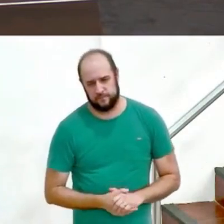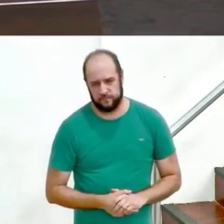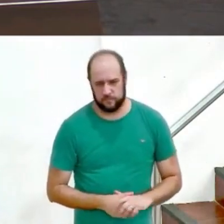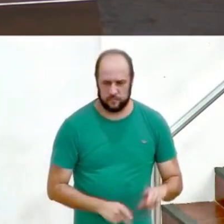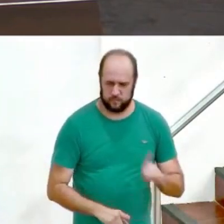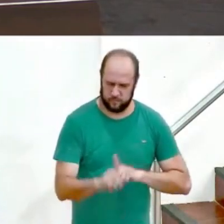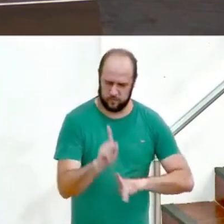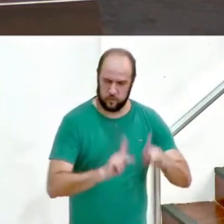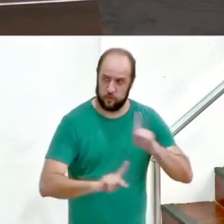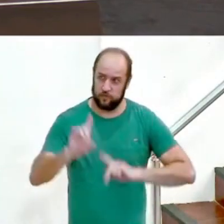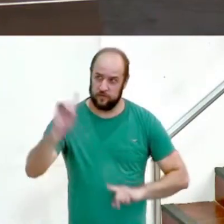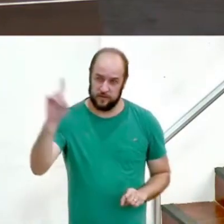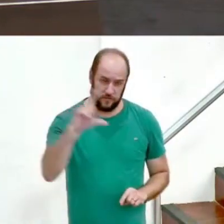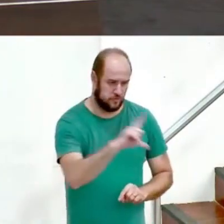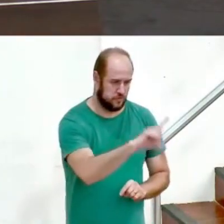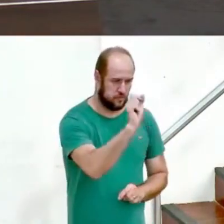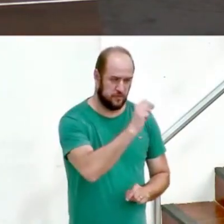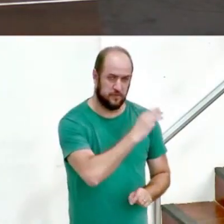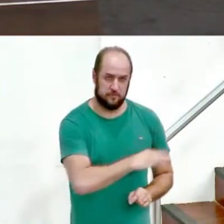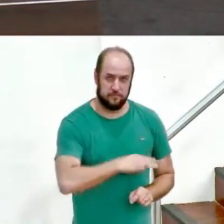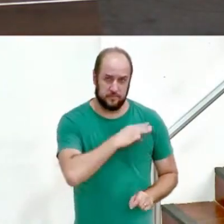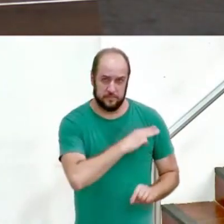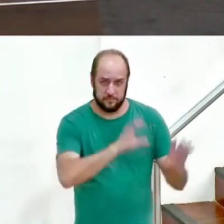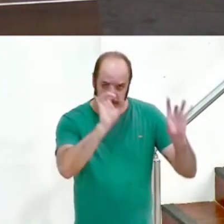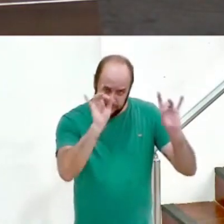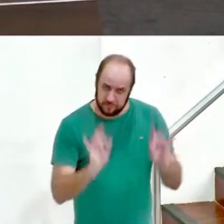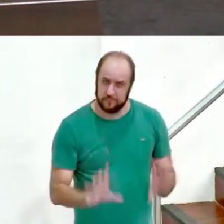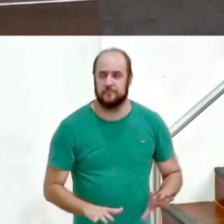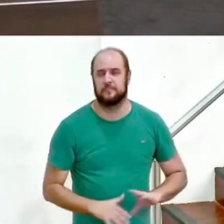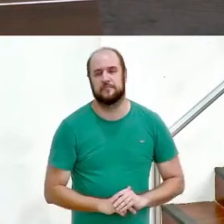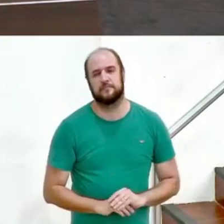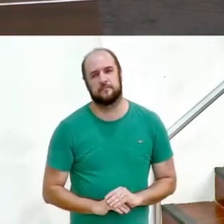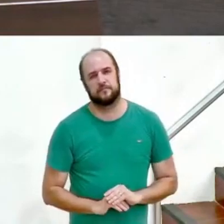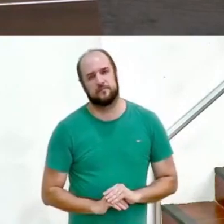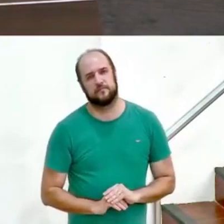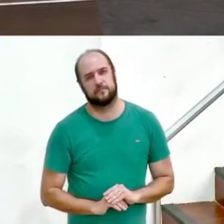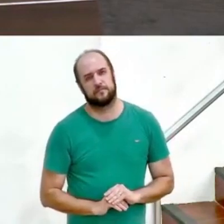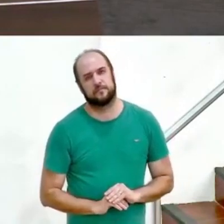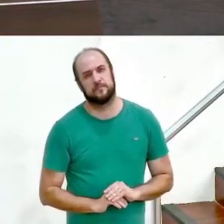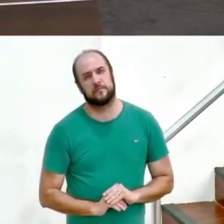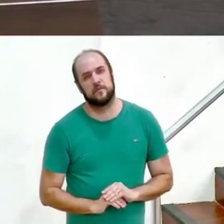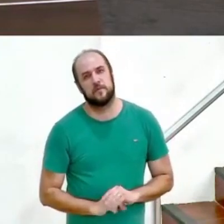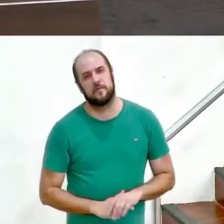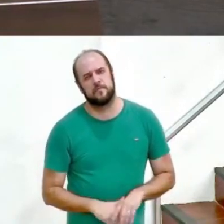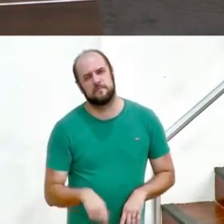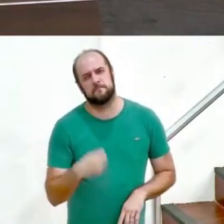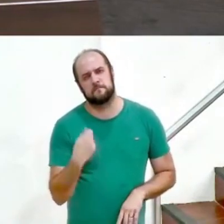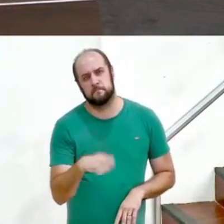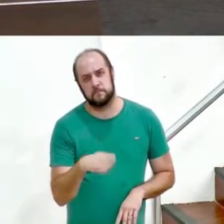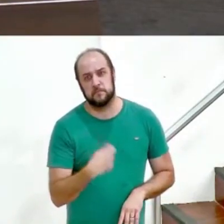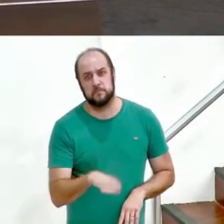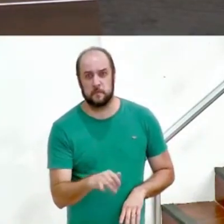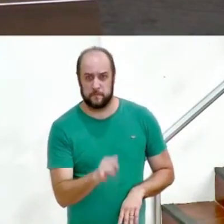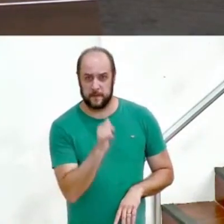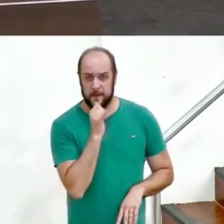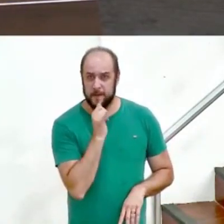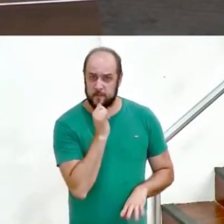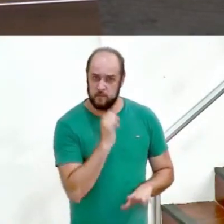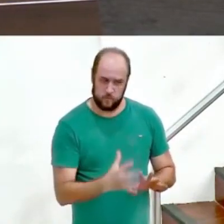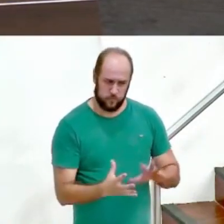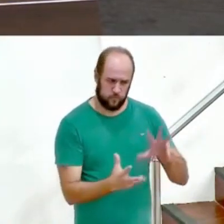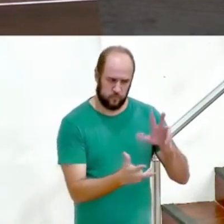por Deus para uma missão especial. E eles deveriam ser um retrato no mundo